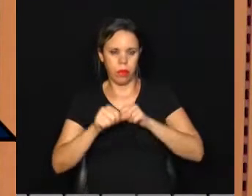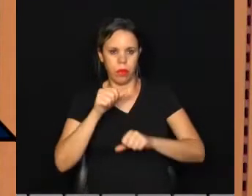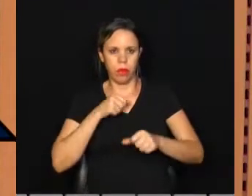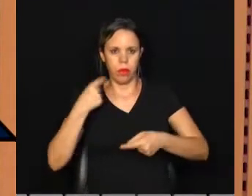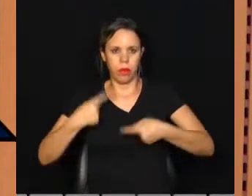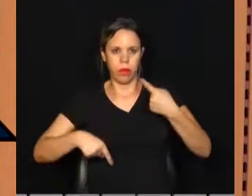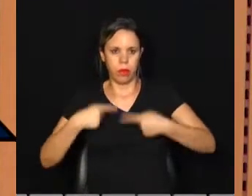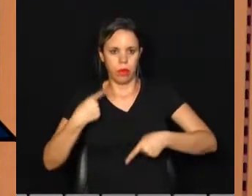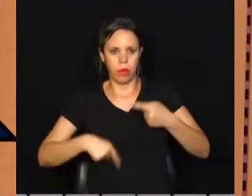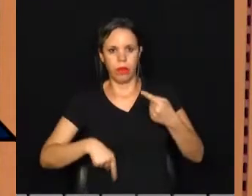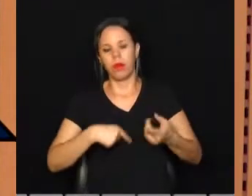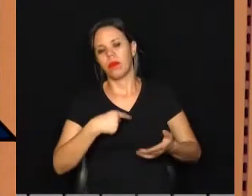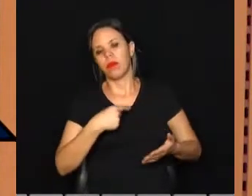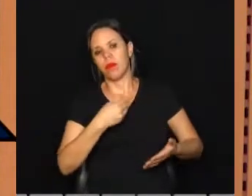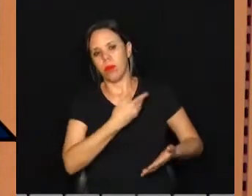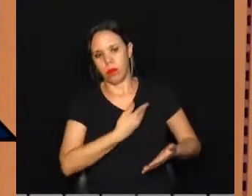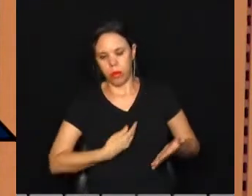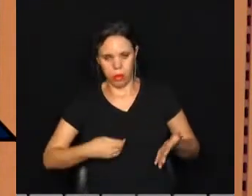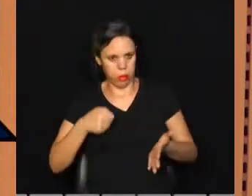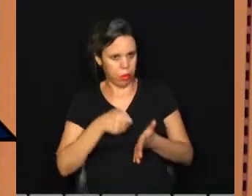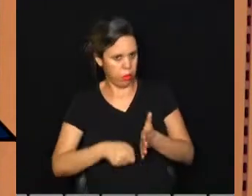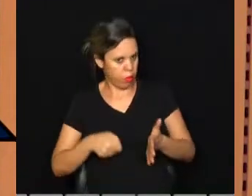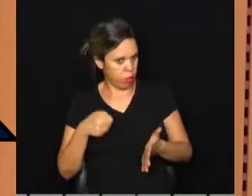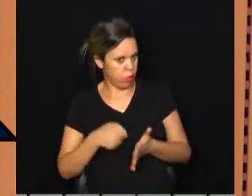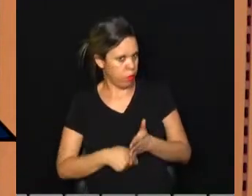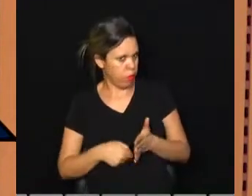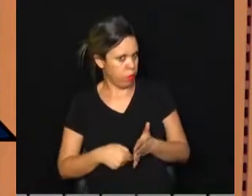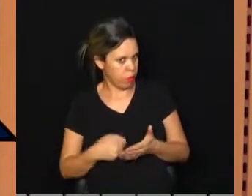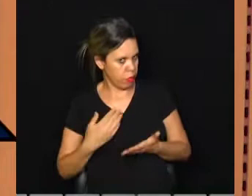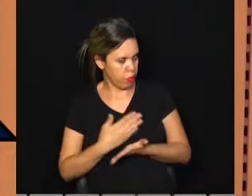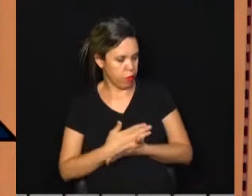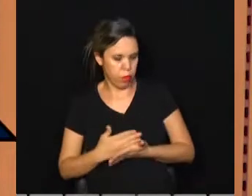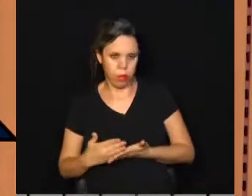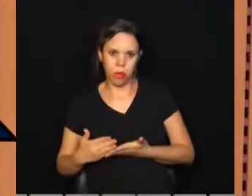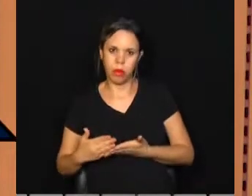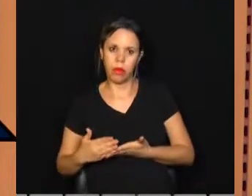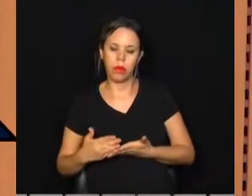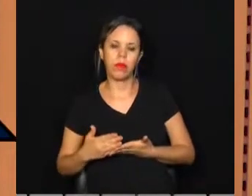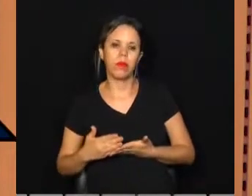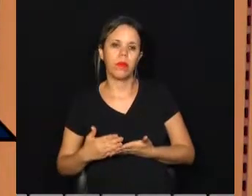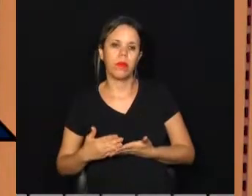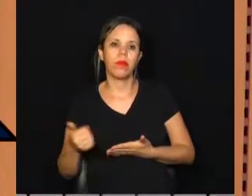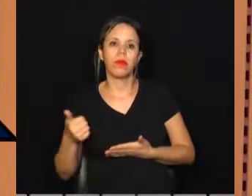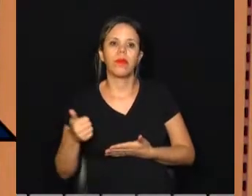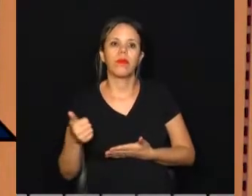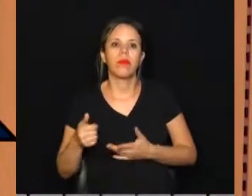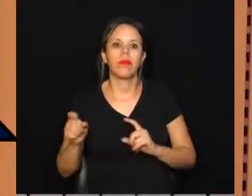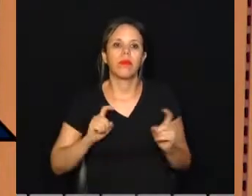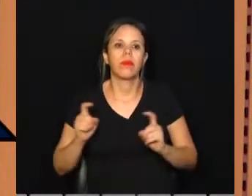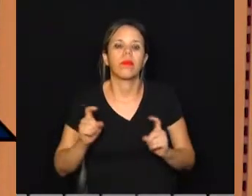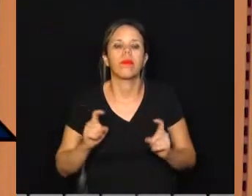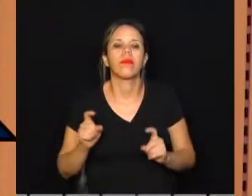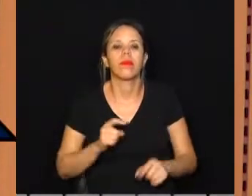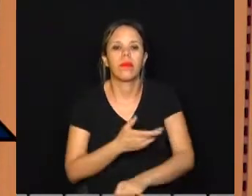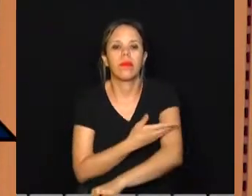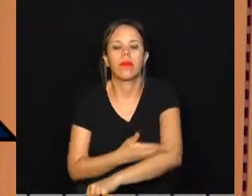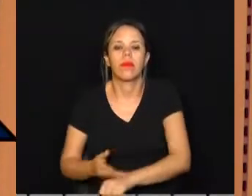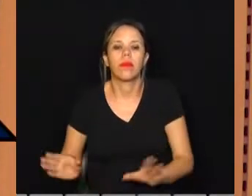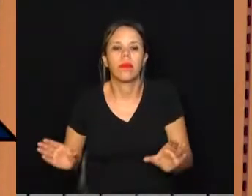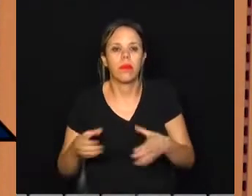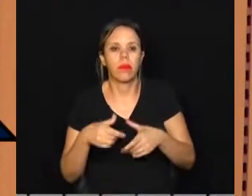políticas públicas. Bom, para isso, nós damos início, né, então, nessa primeira reunião ordinária da